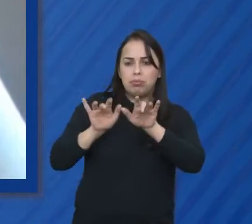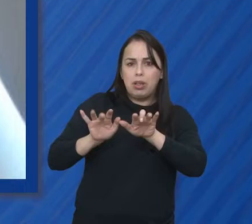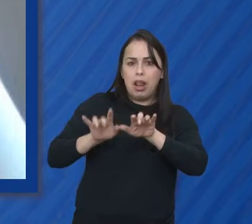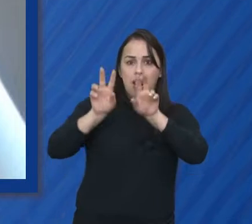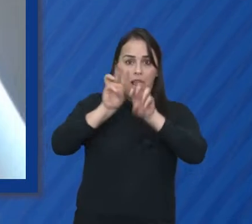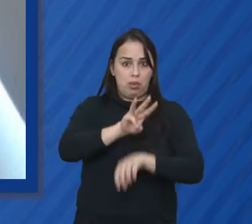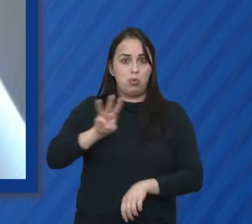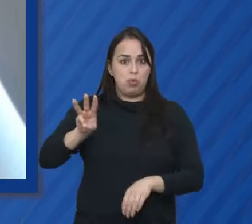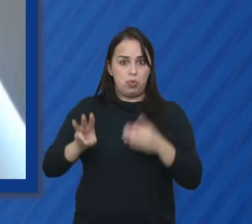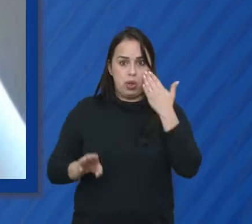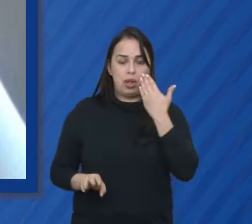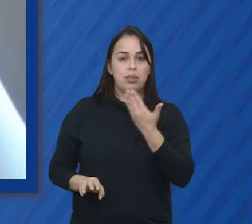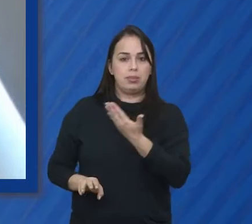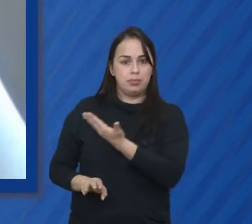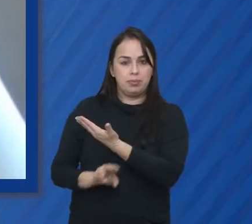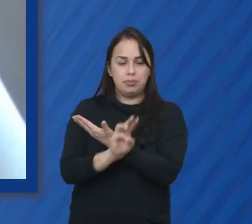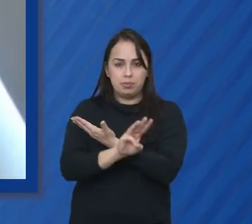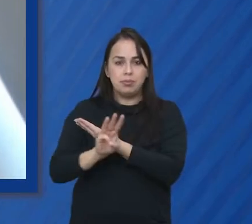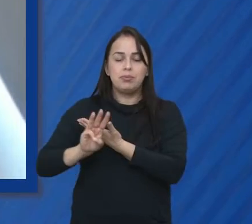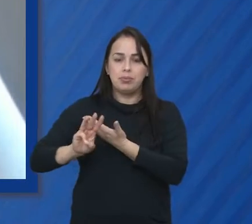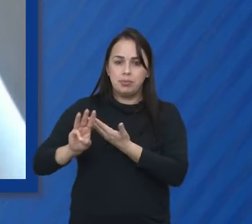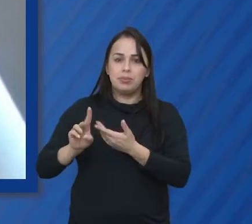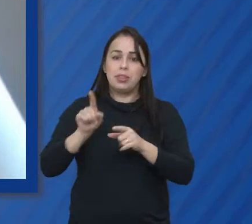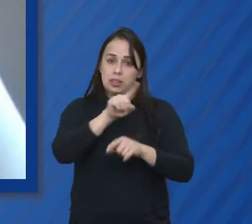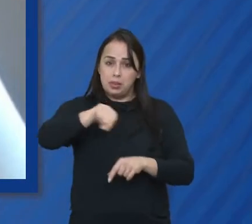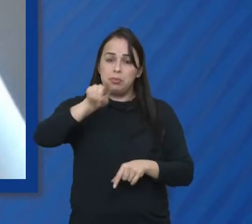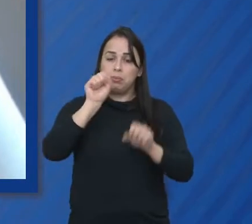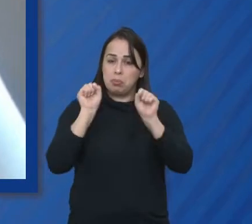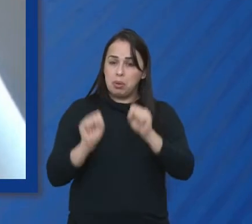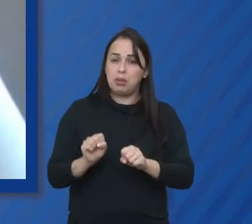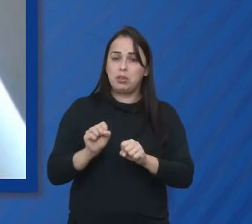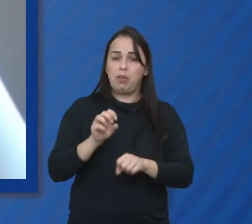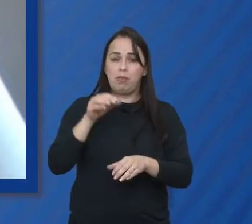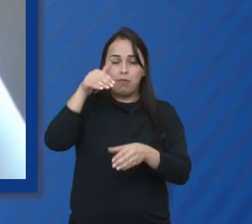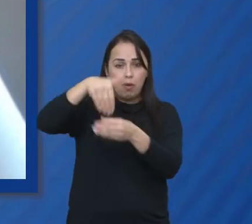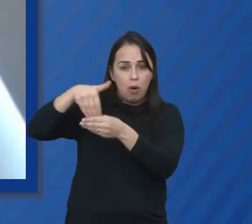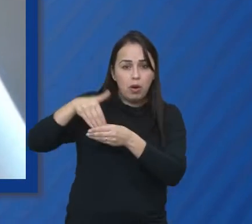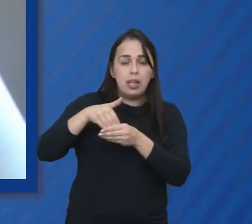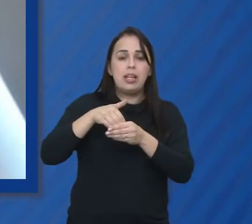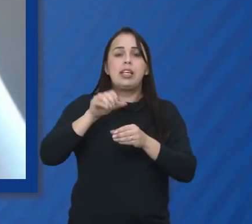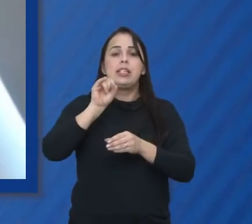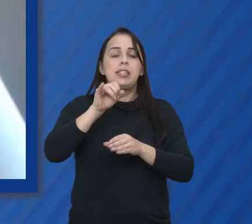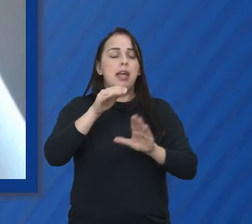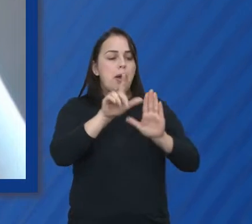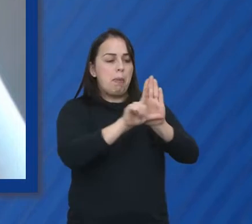no site da Câmara tem um campinho que vocês podem votar, né, dizendo se o